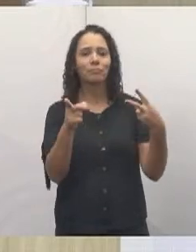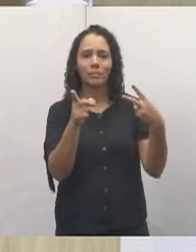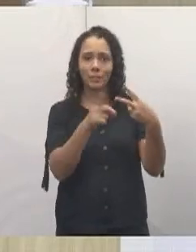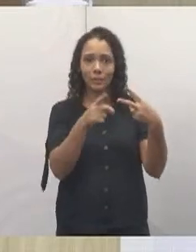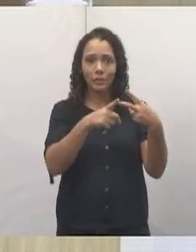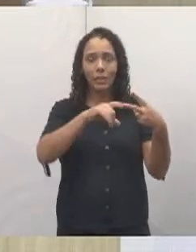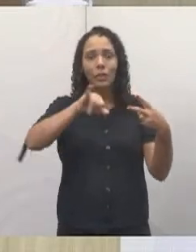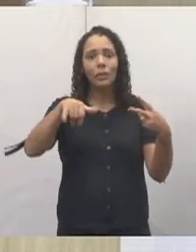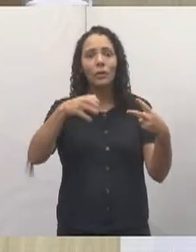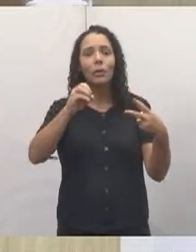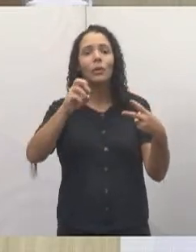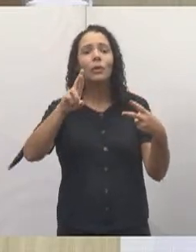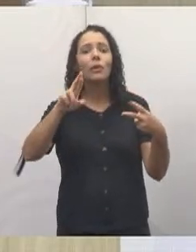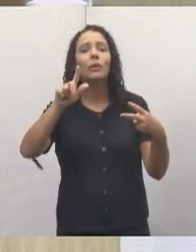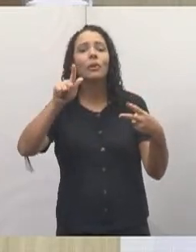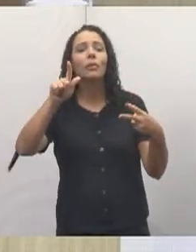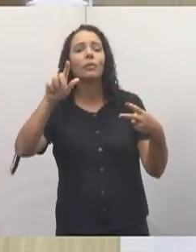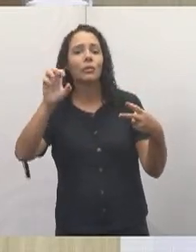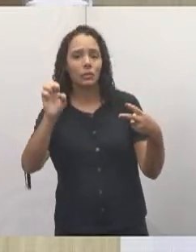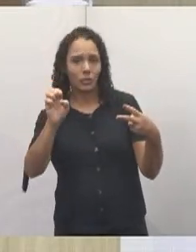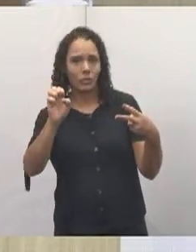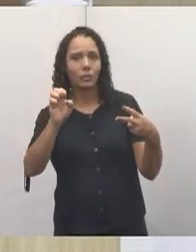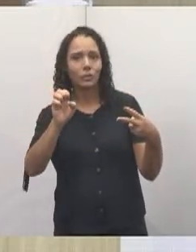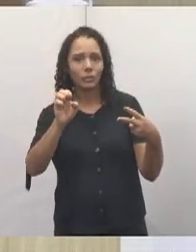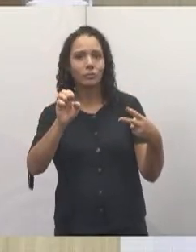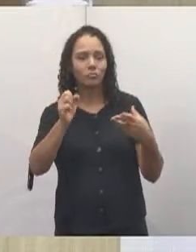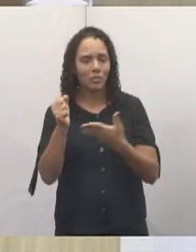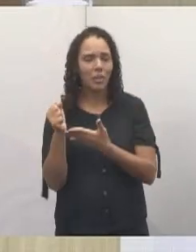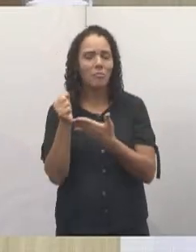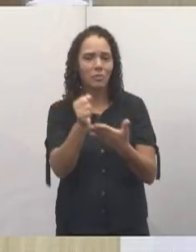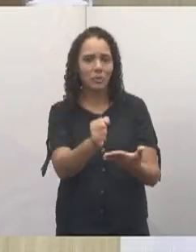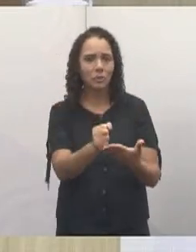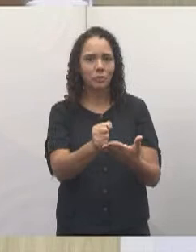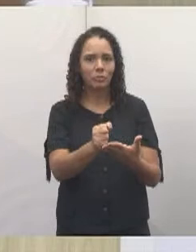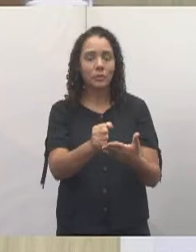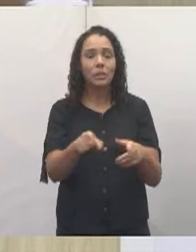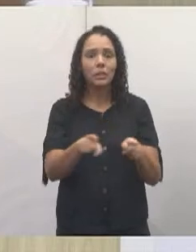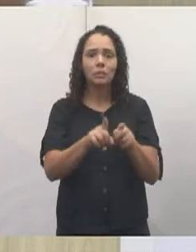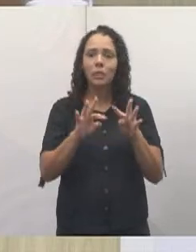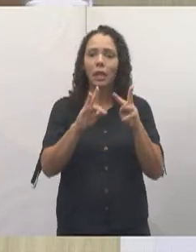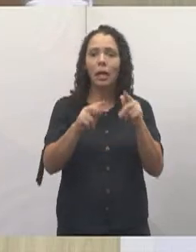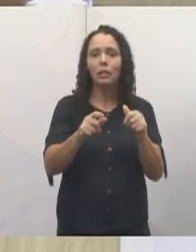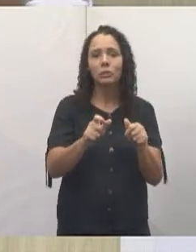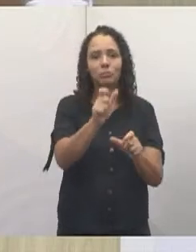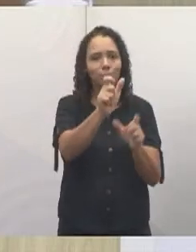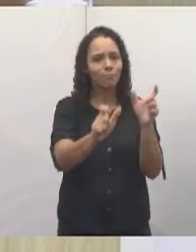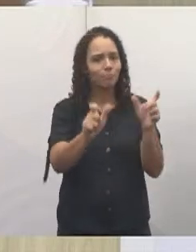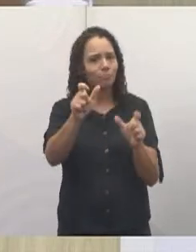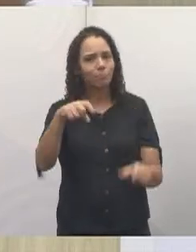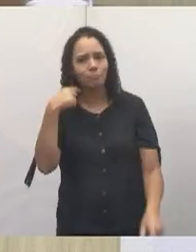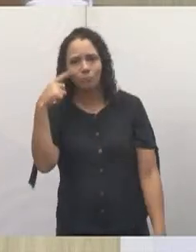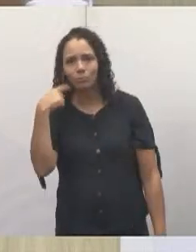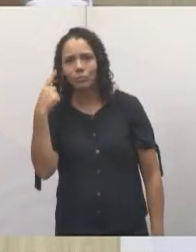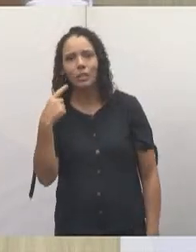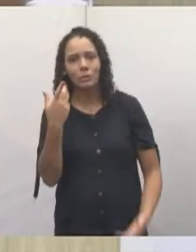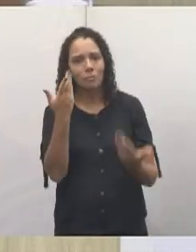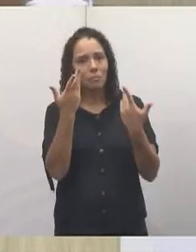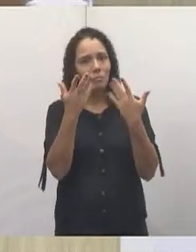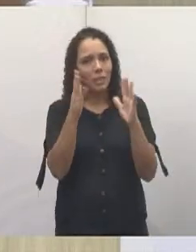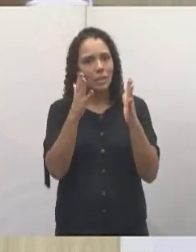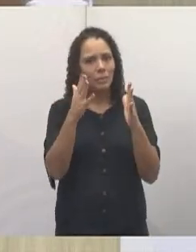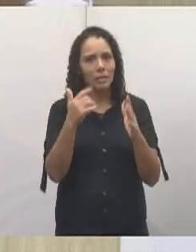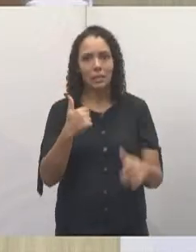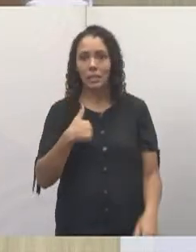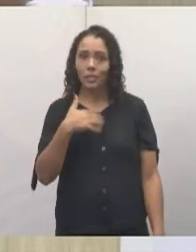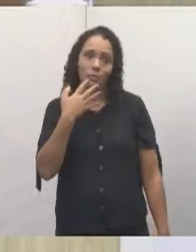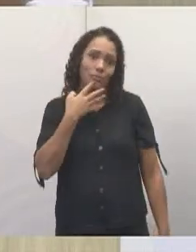na Casa Legislativa, todo o seu auxílio, e a todos. Eu não conheço pessoalmente, mas eu acredito em todos os